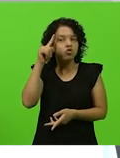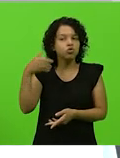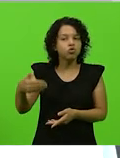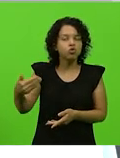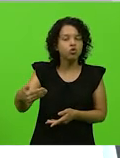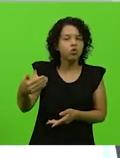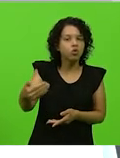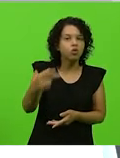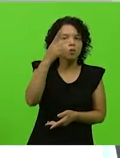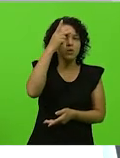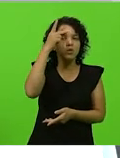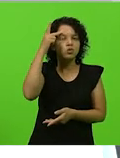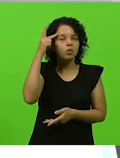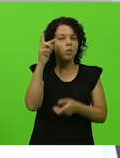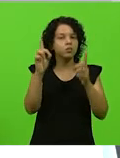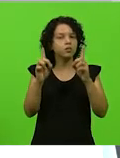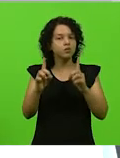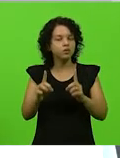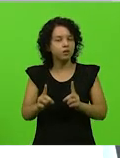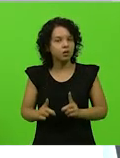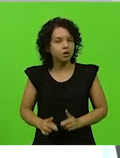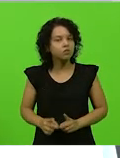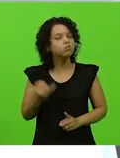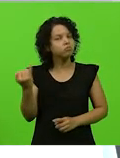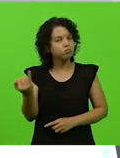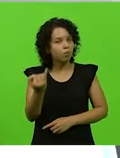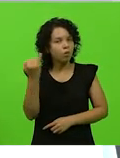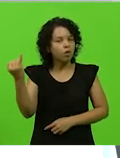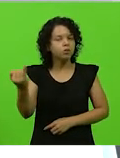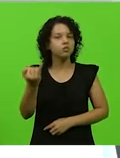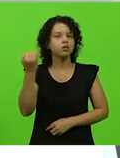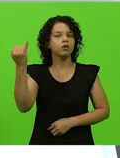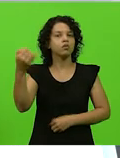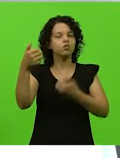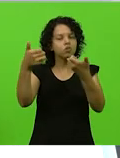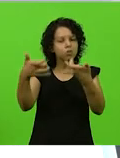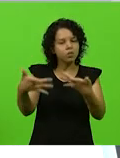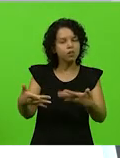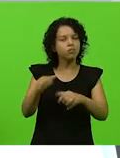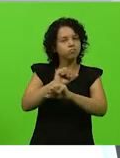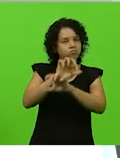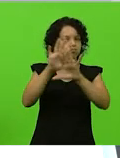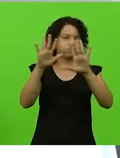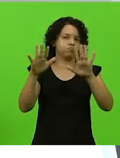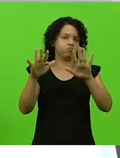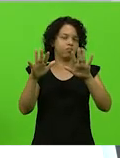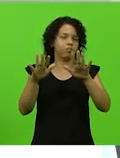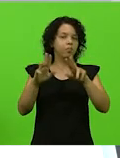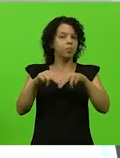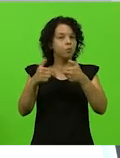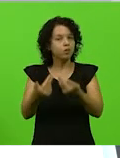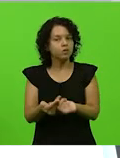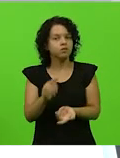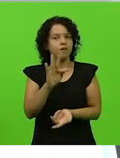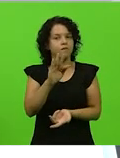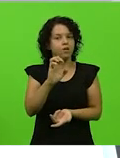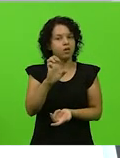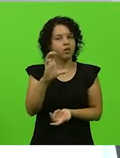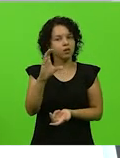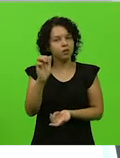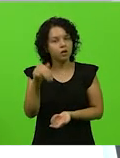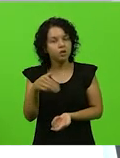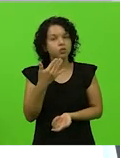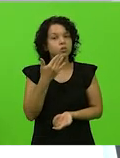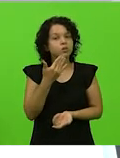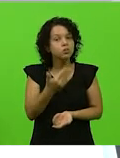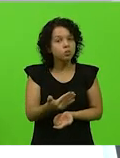seja um melhor esclarecidas então afegã no solicitou para que fizéssemos essa audiência